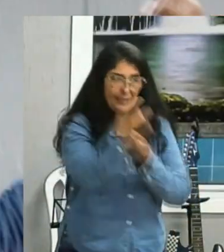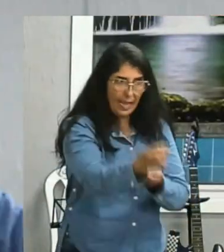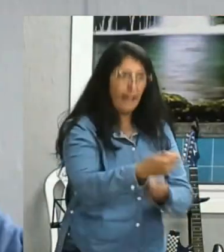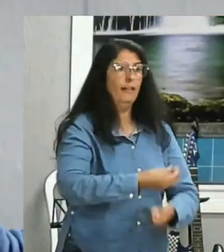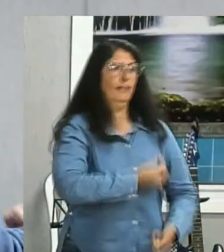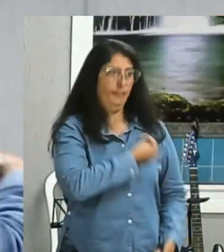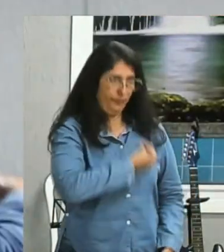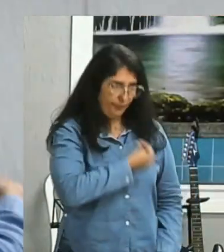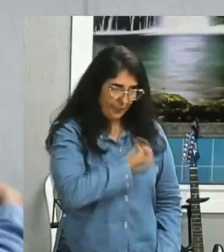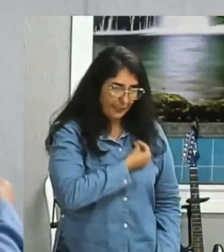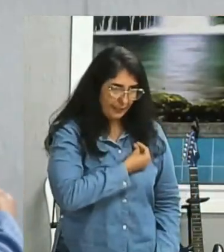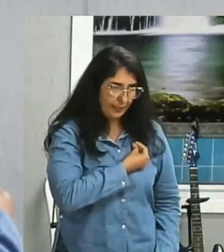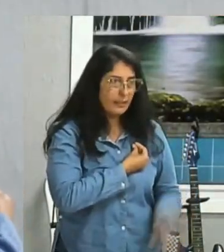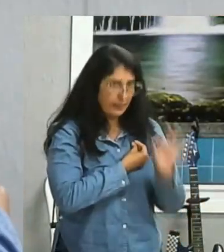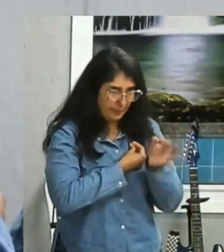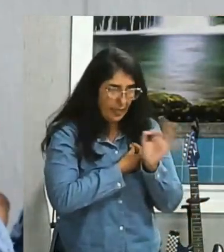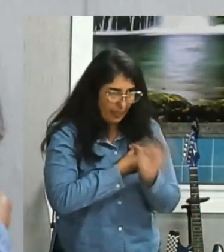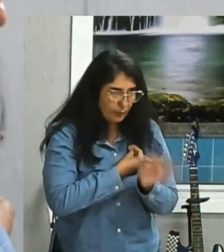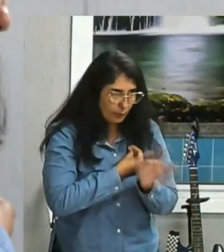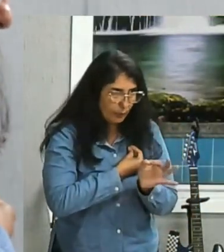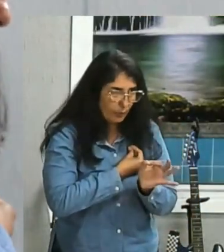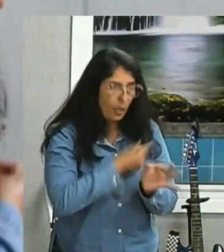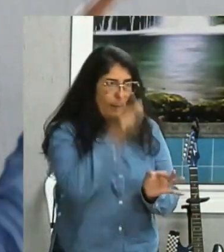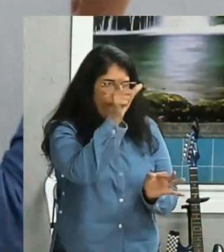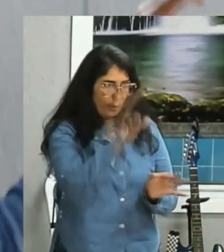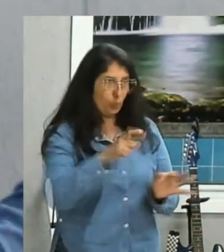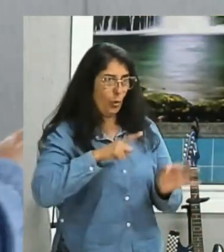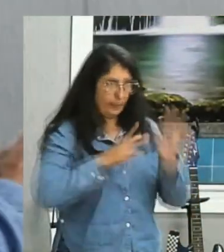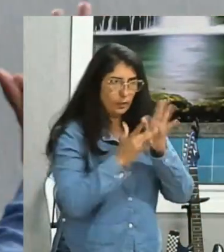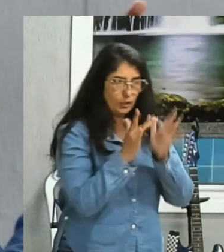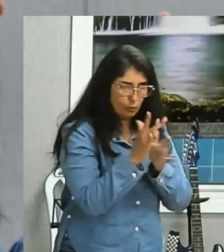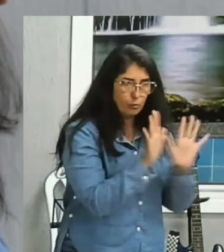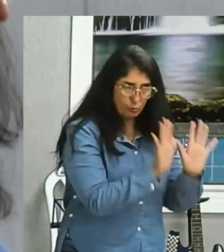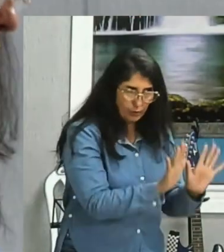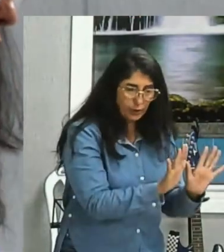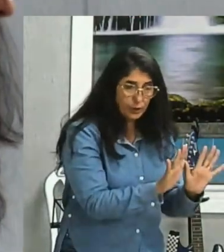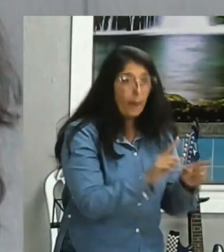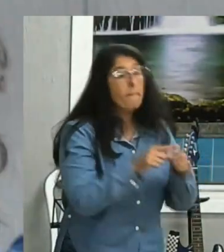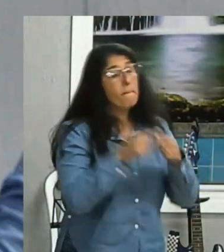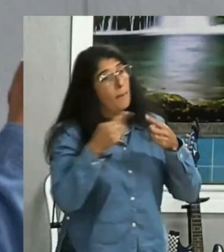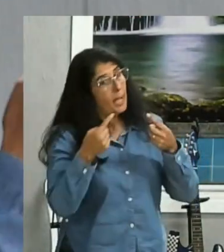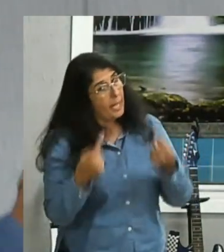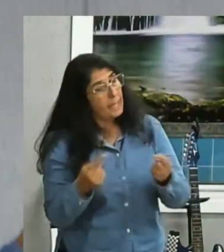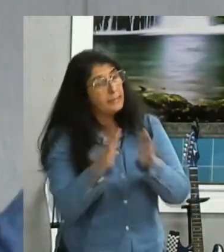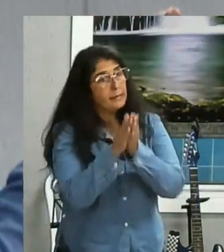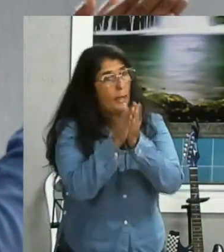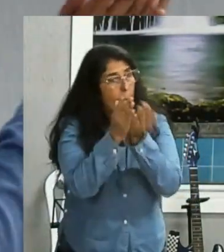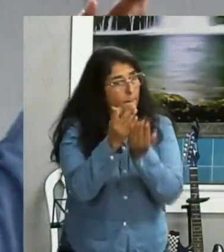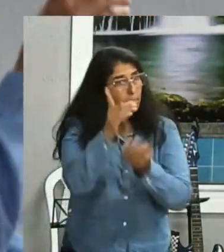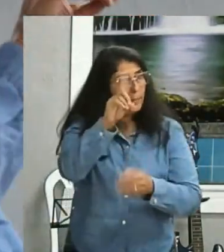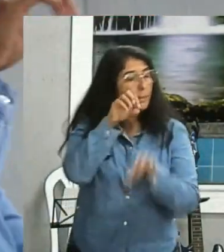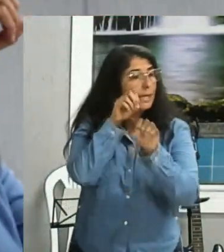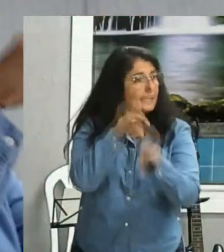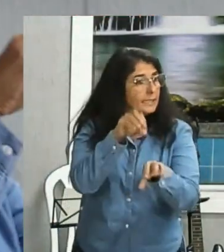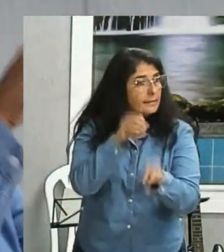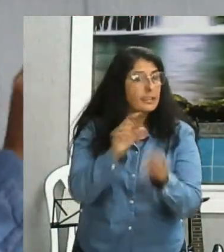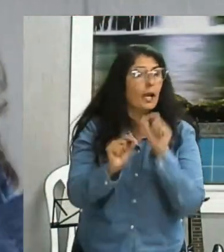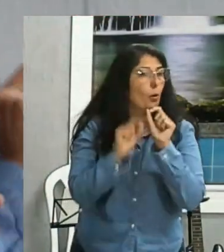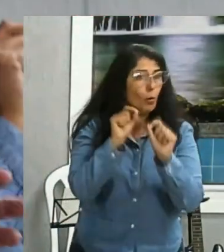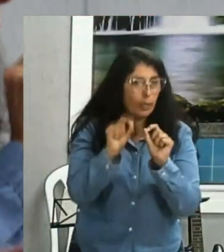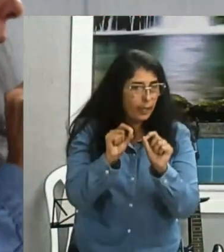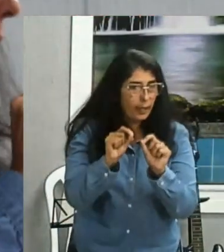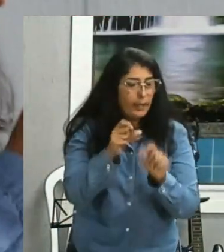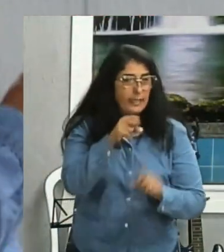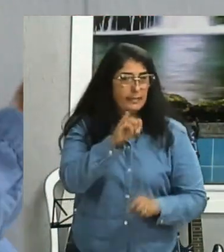Alguns, tomados por ideias, por profetadas, por interpretações diferentes da Bíblia,